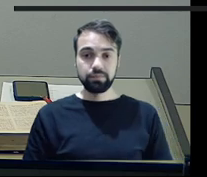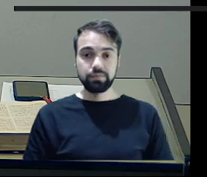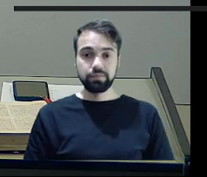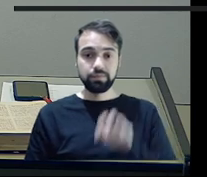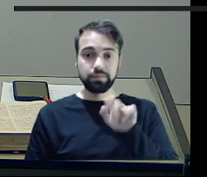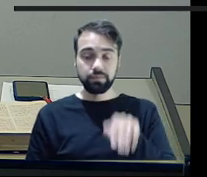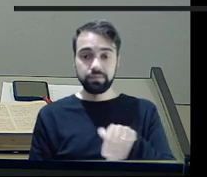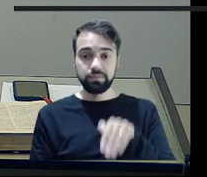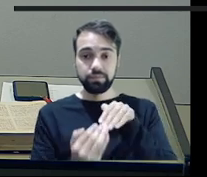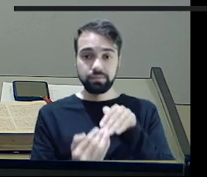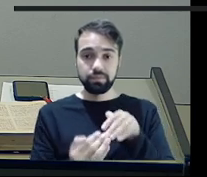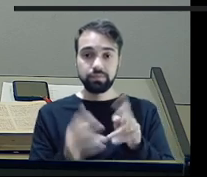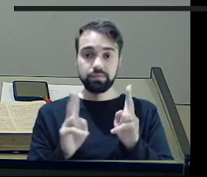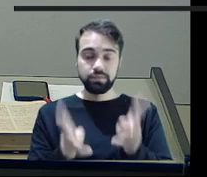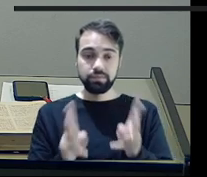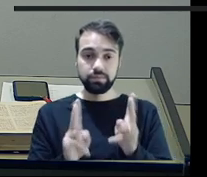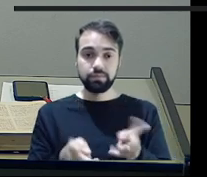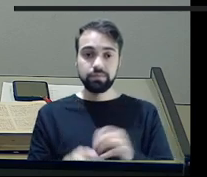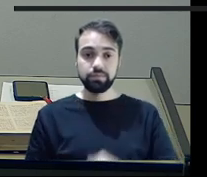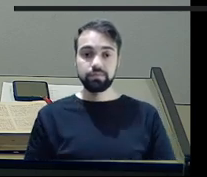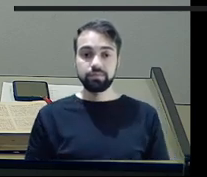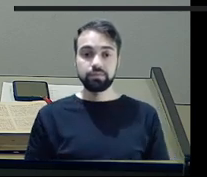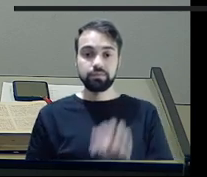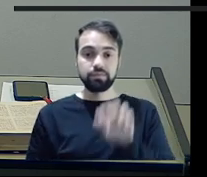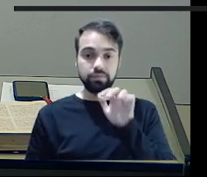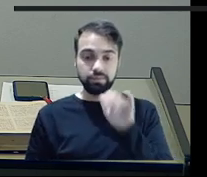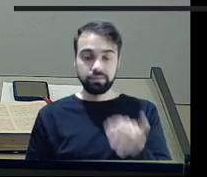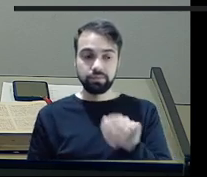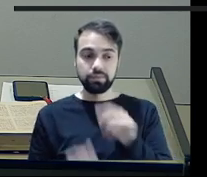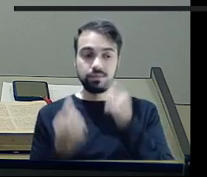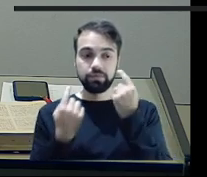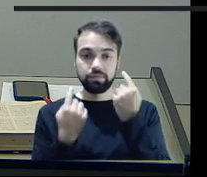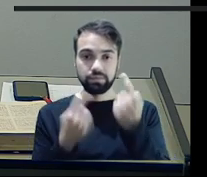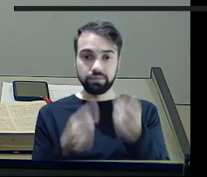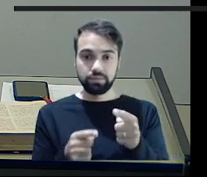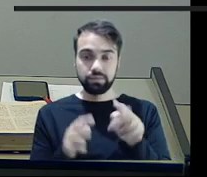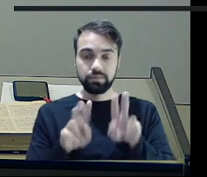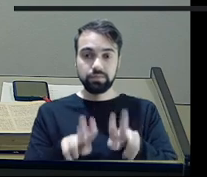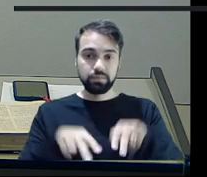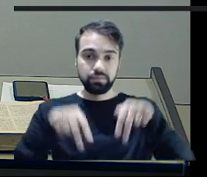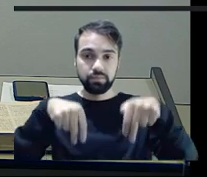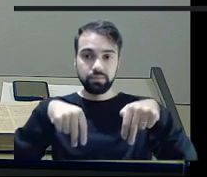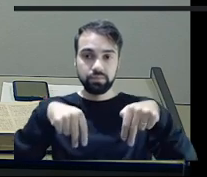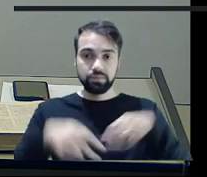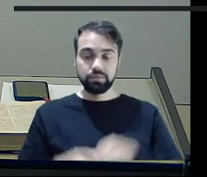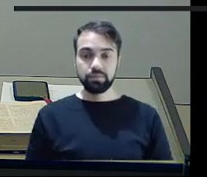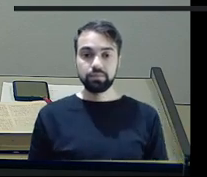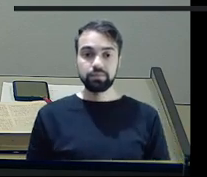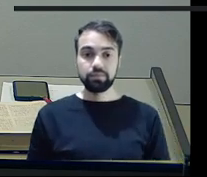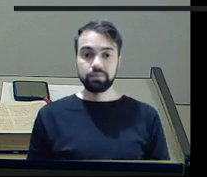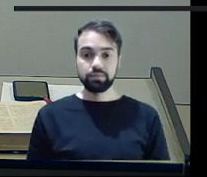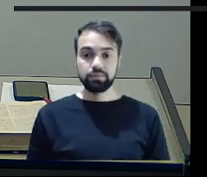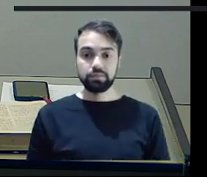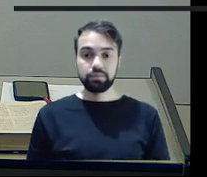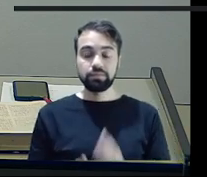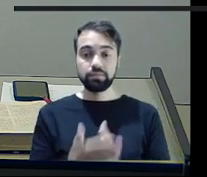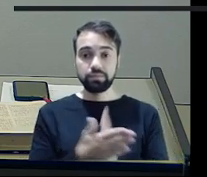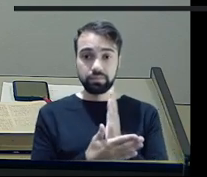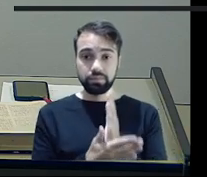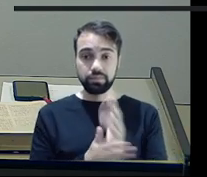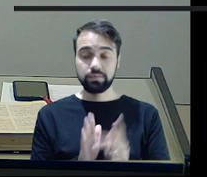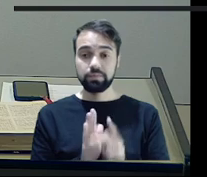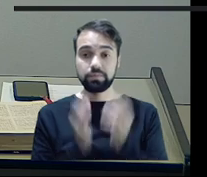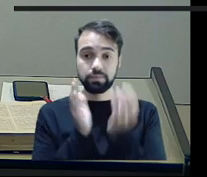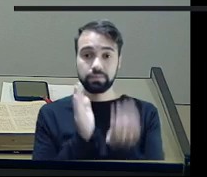favor, permaneçam como se encontram. Os que forem contra, queiram se levantar. Aprovado o parecer